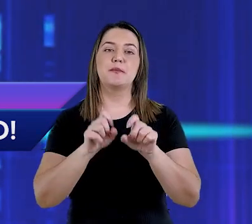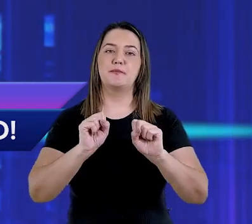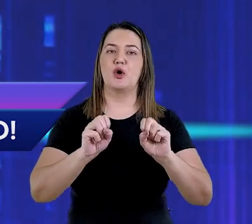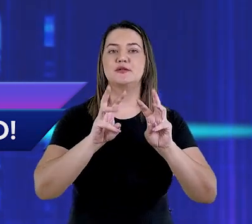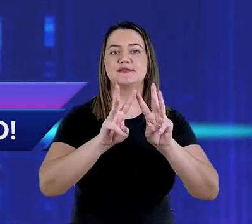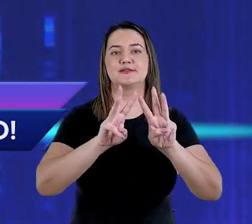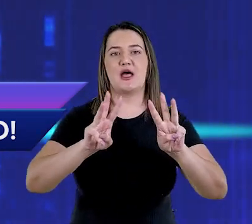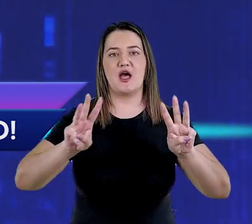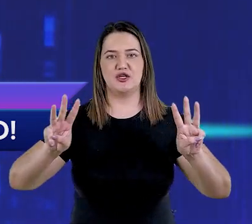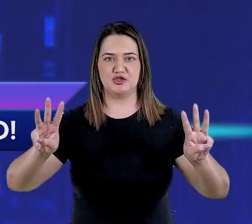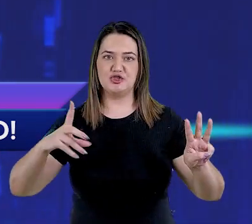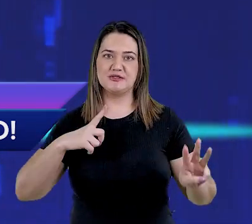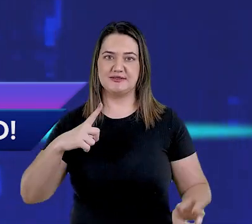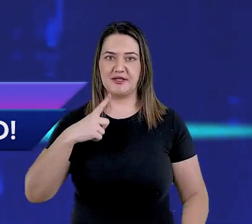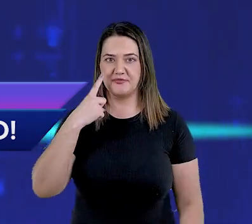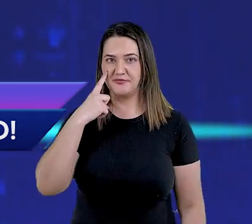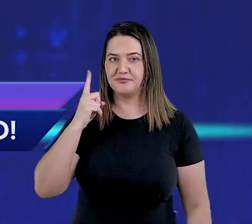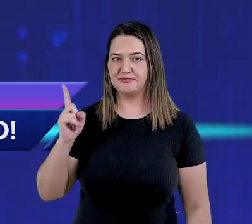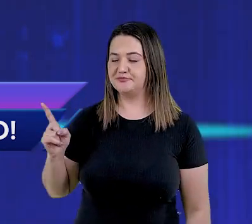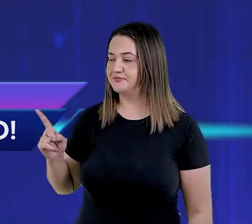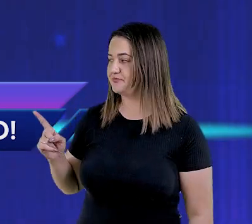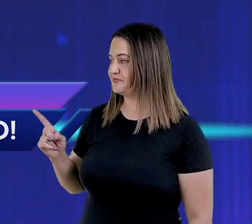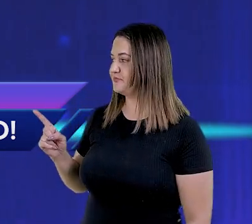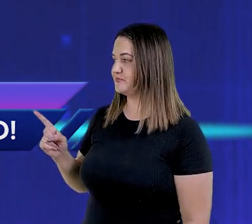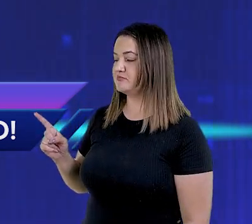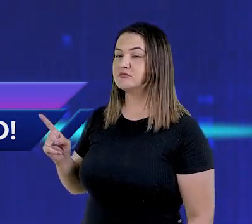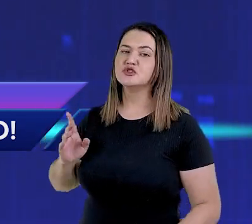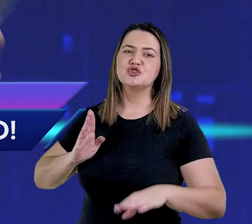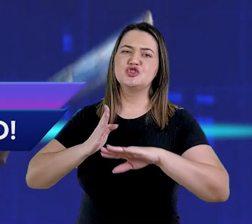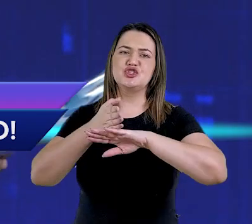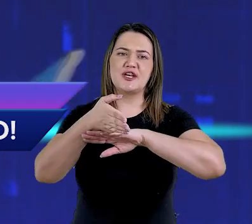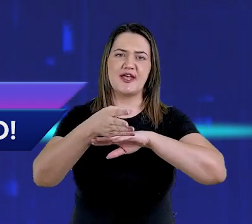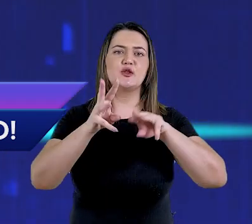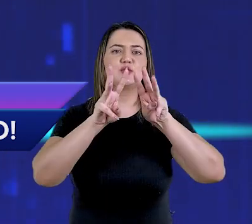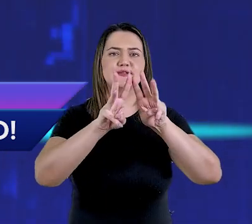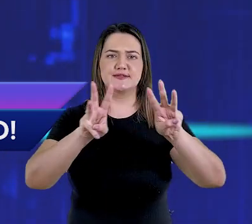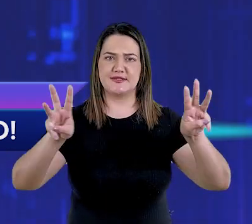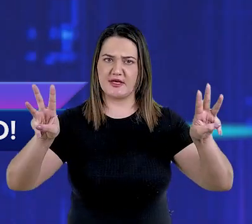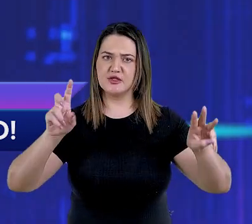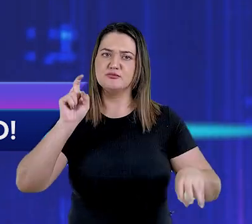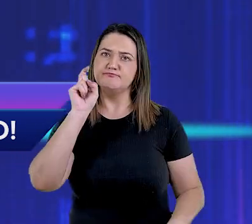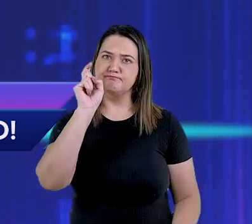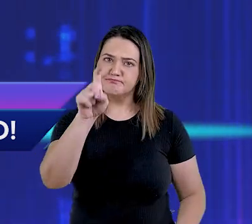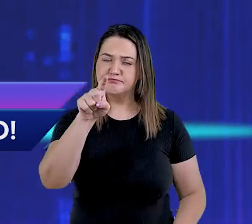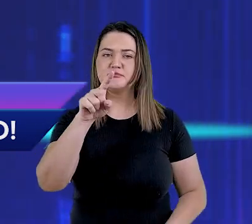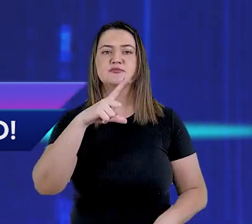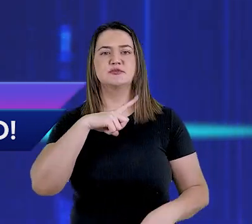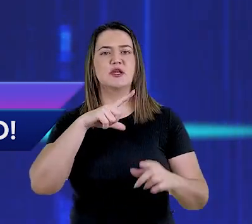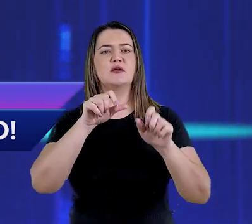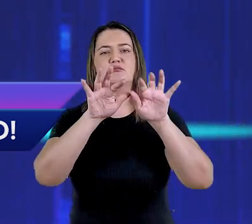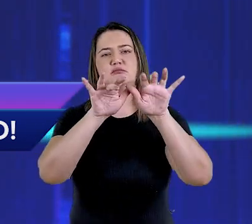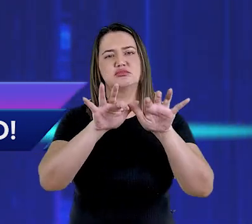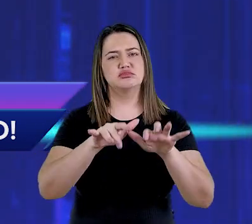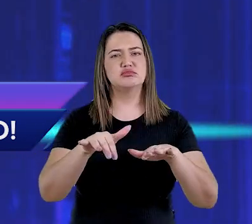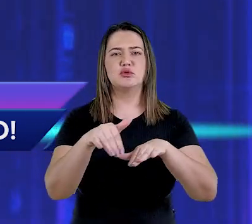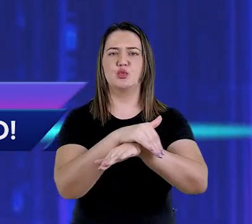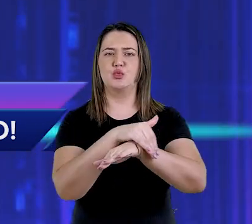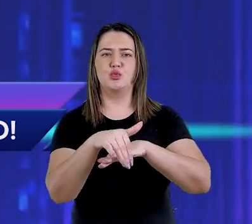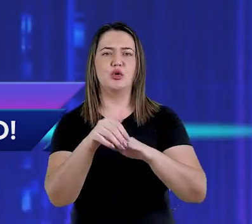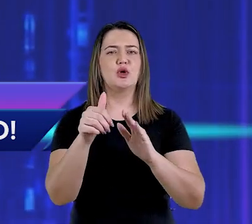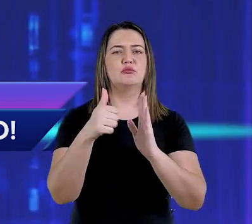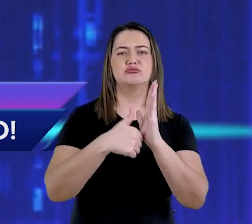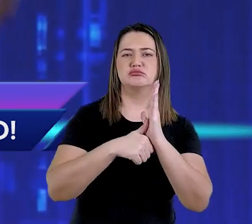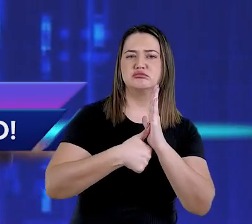para o nosso site biblia.com.br e lá diretamente no site da Escola Bíblica você faz o seu registro, faz o seu